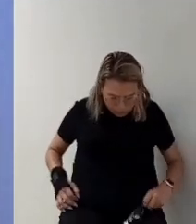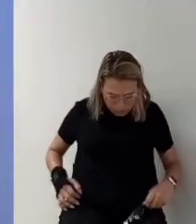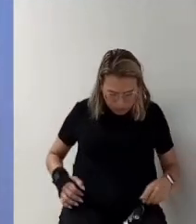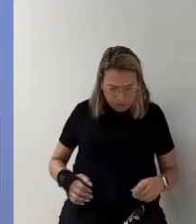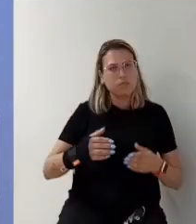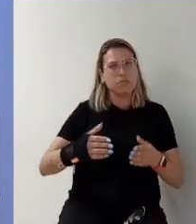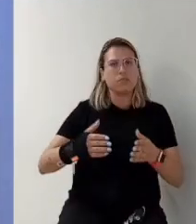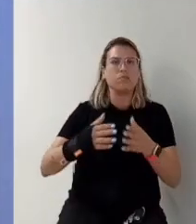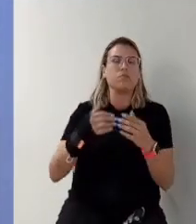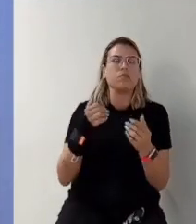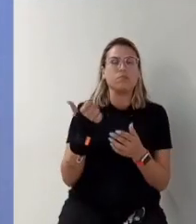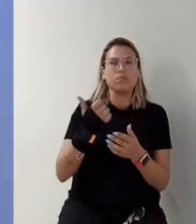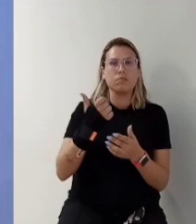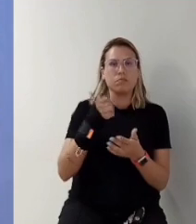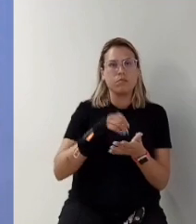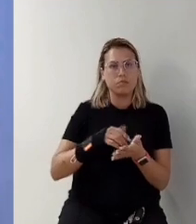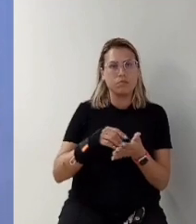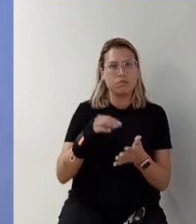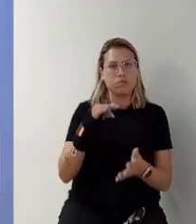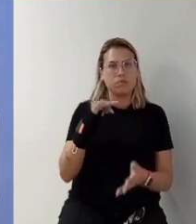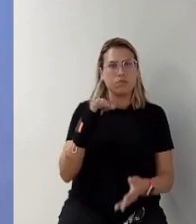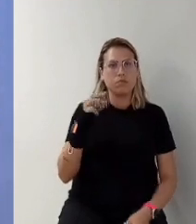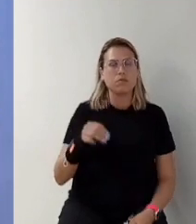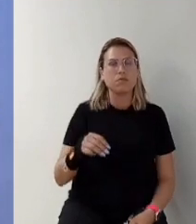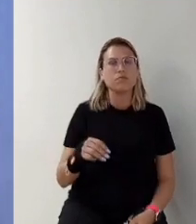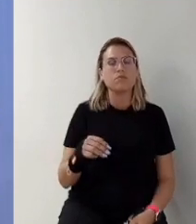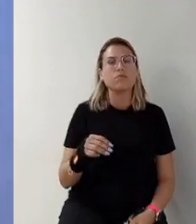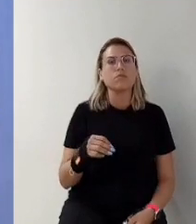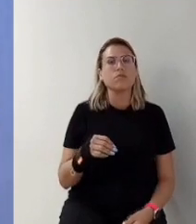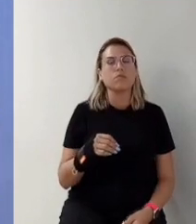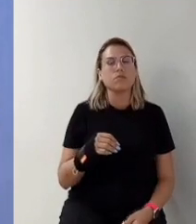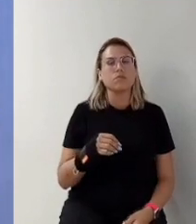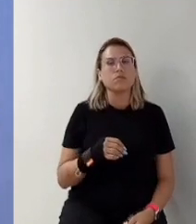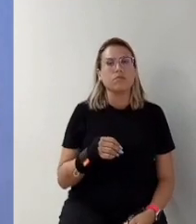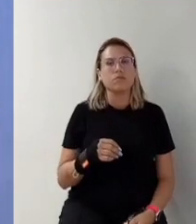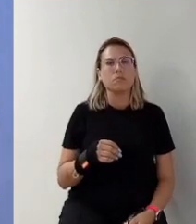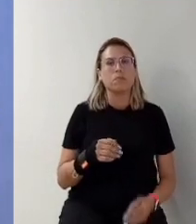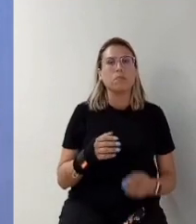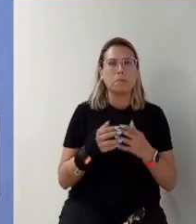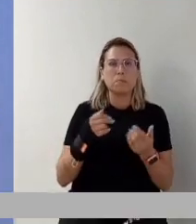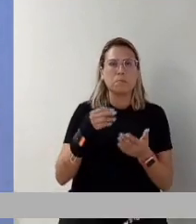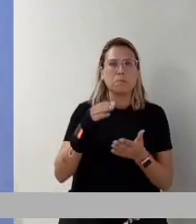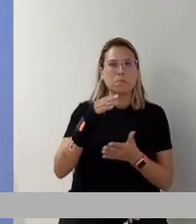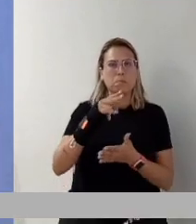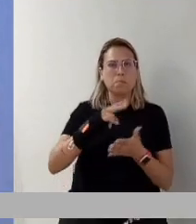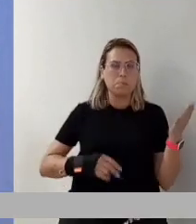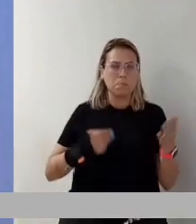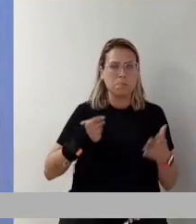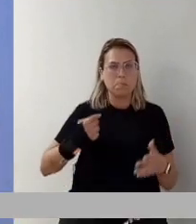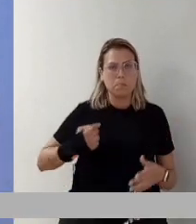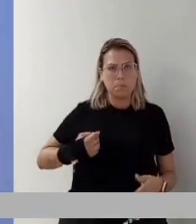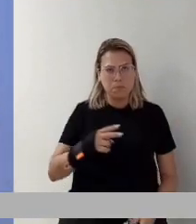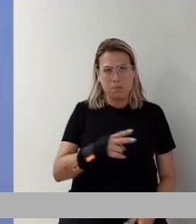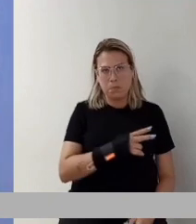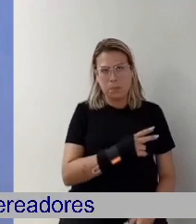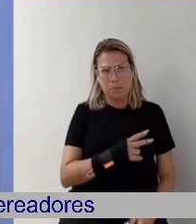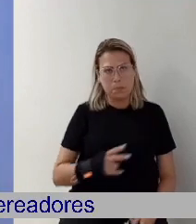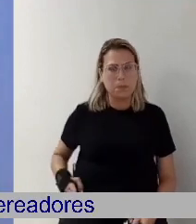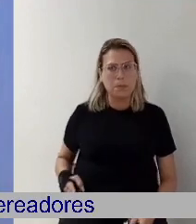solicito do nosso primeiro secretário Vereador Professor Tim efetuar a chamada das senhoras e seus